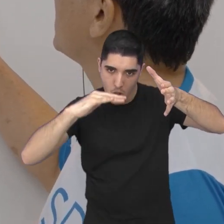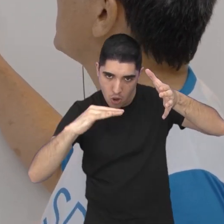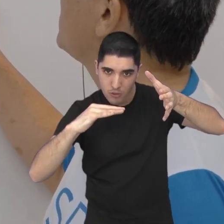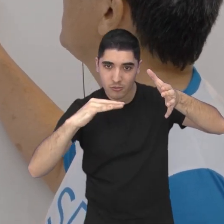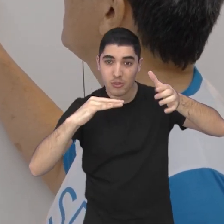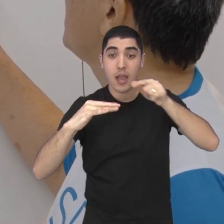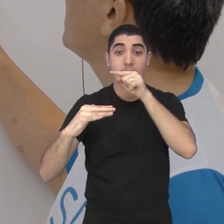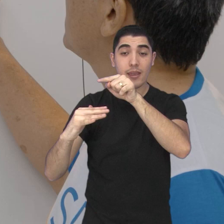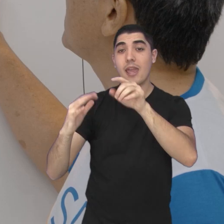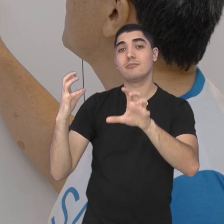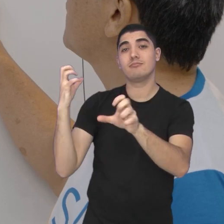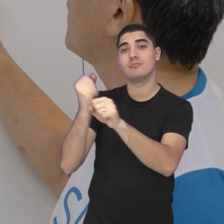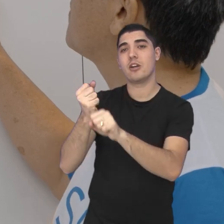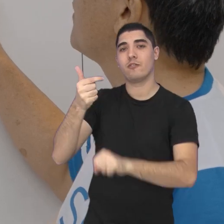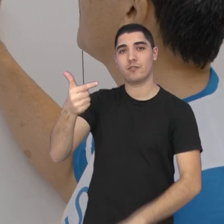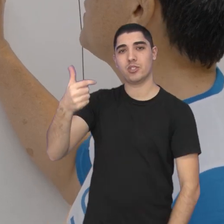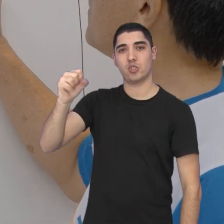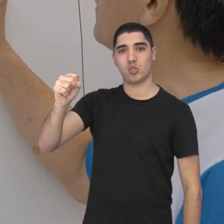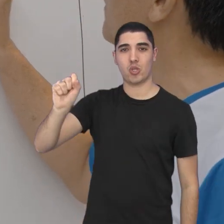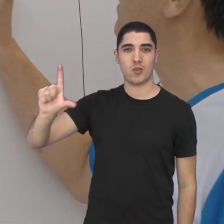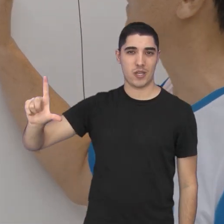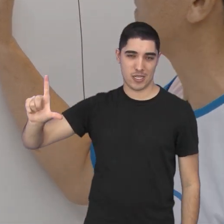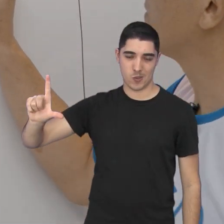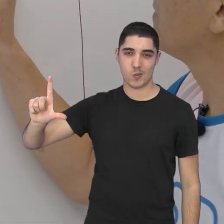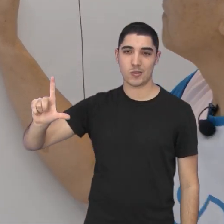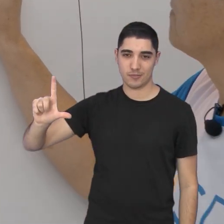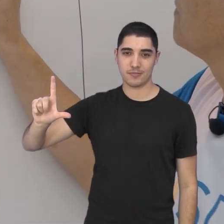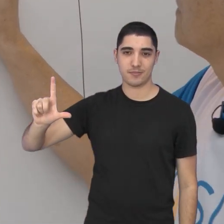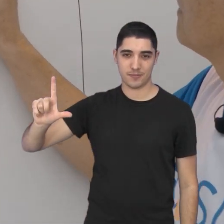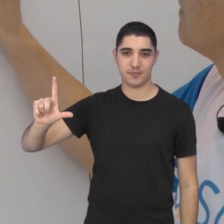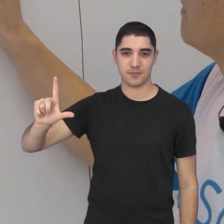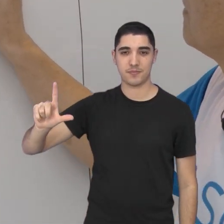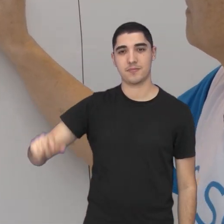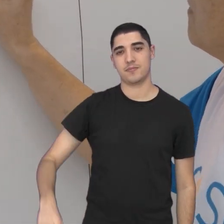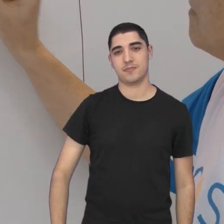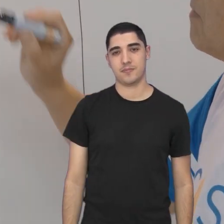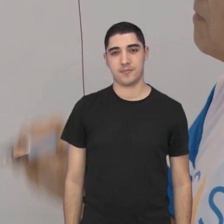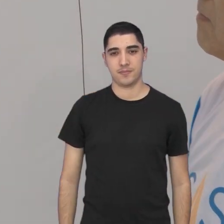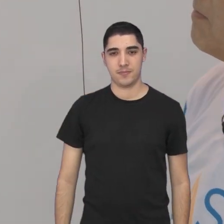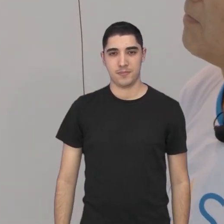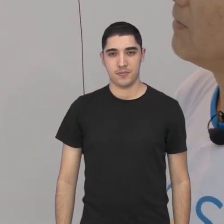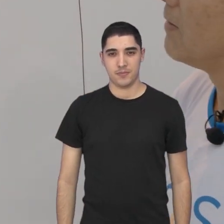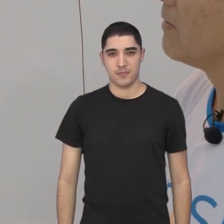mais um trechinho, e esse trechinho corresponde a 28 litros.